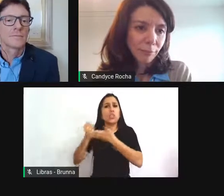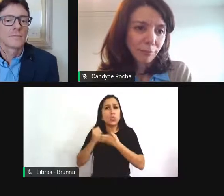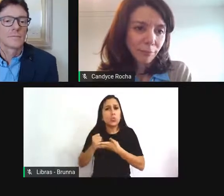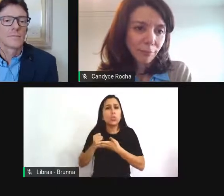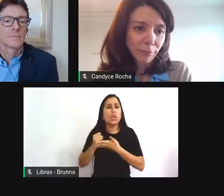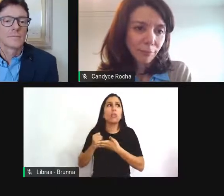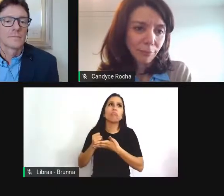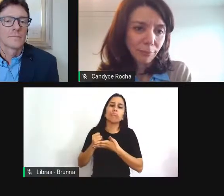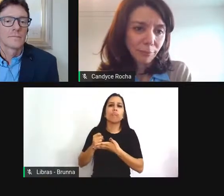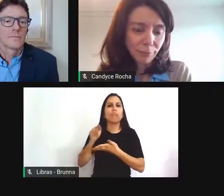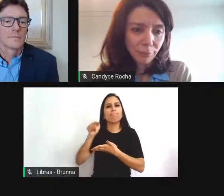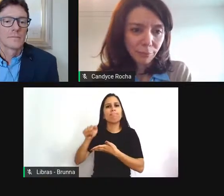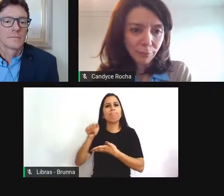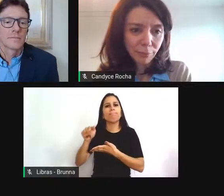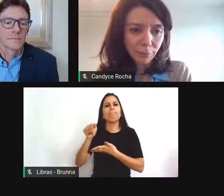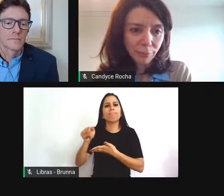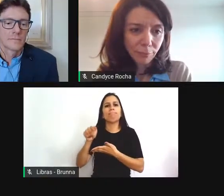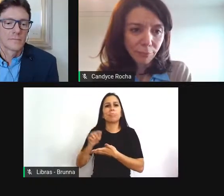né? Nesse sentido,